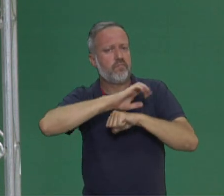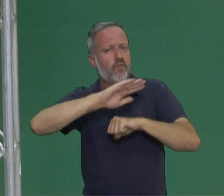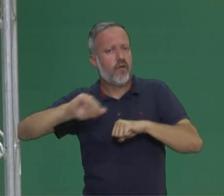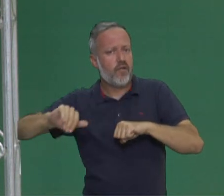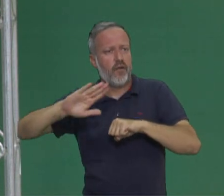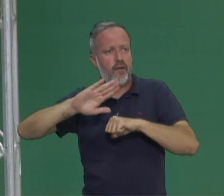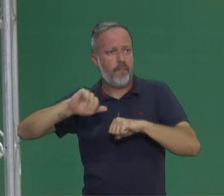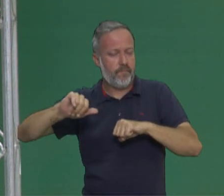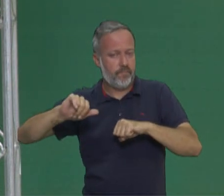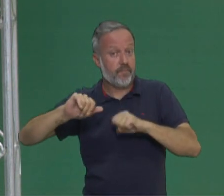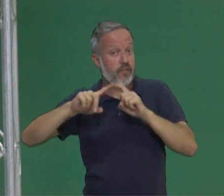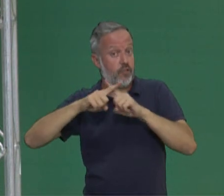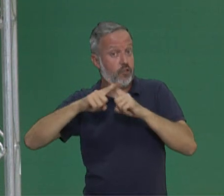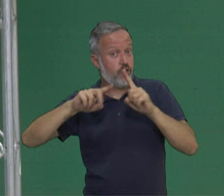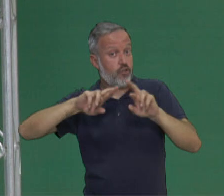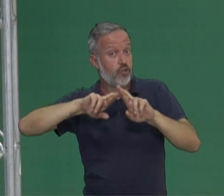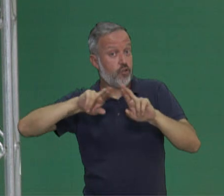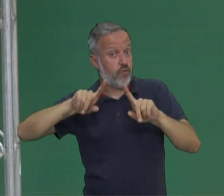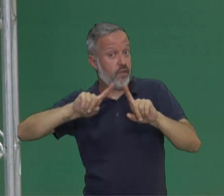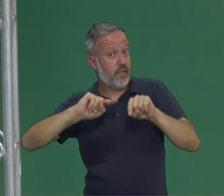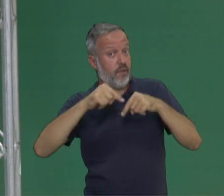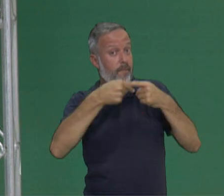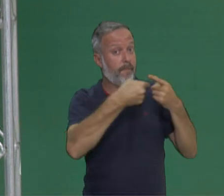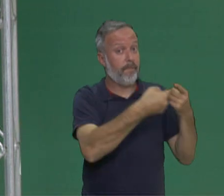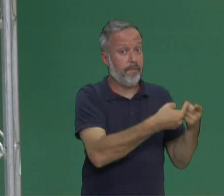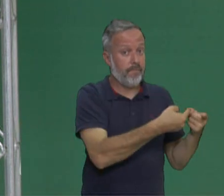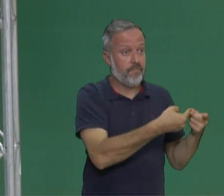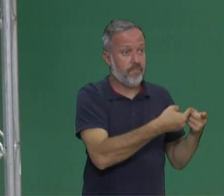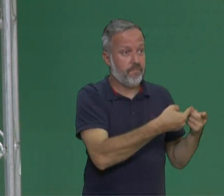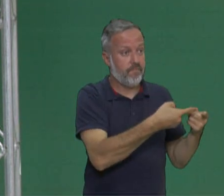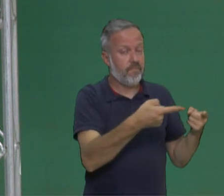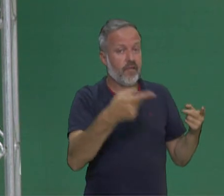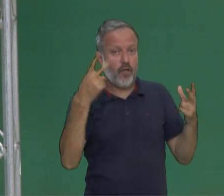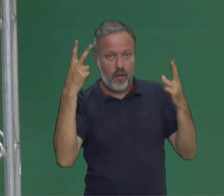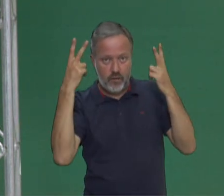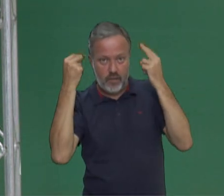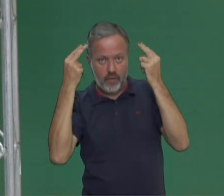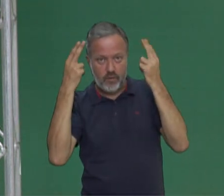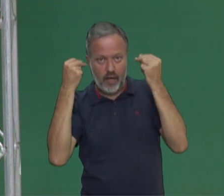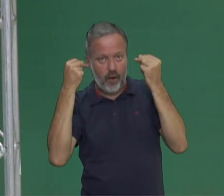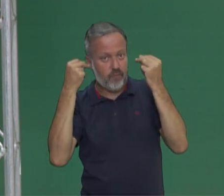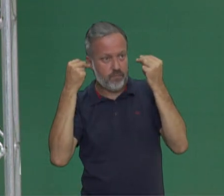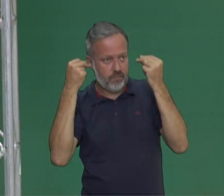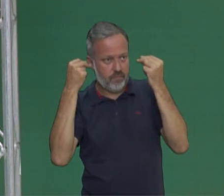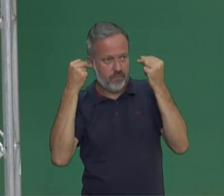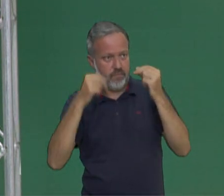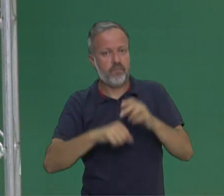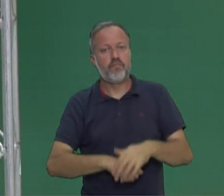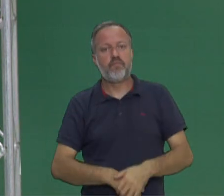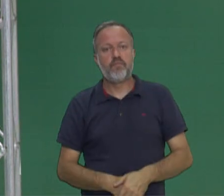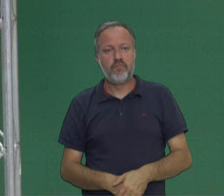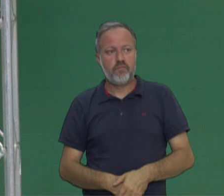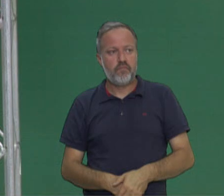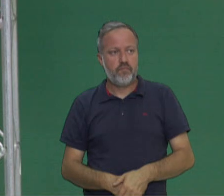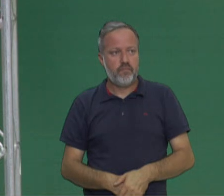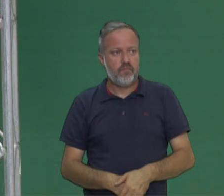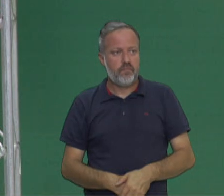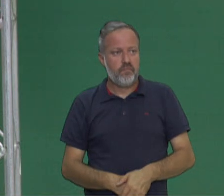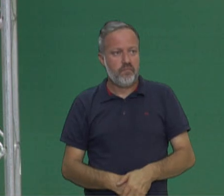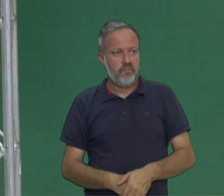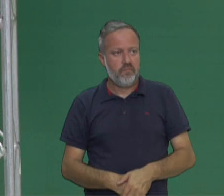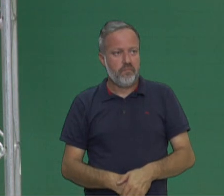de isótonos, isóbaros e isótopos. Isso é mais naturalmente produzido do que em laboratório, correto?